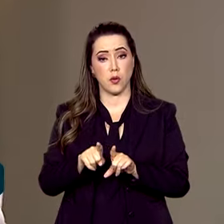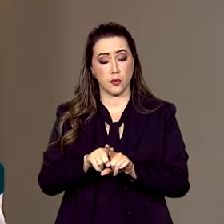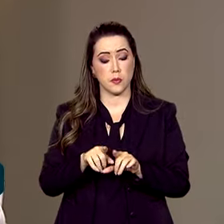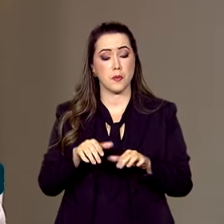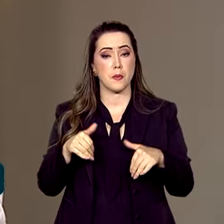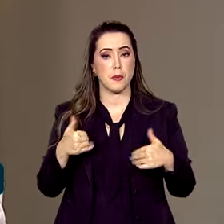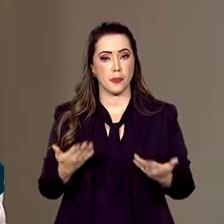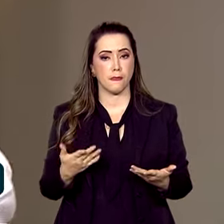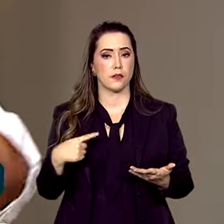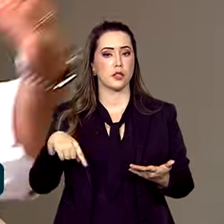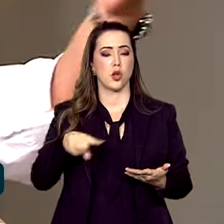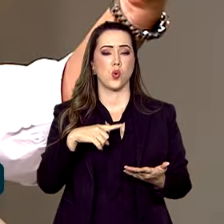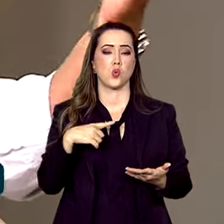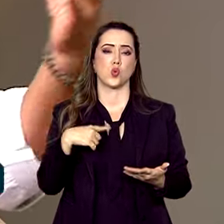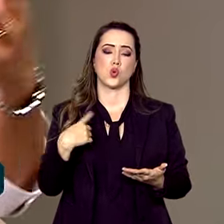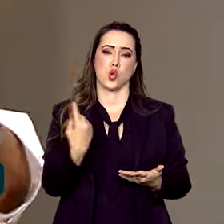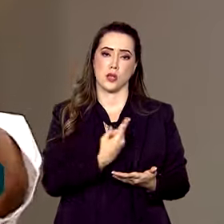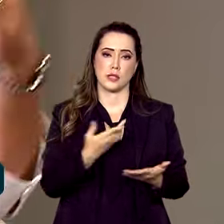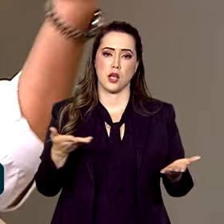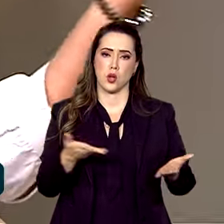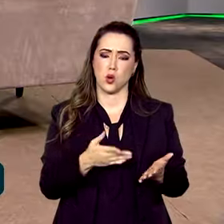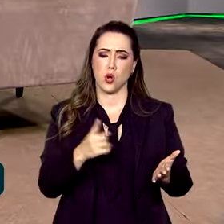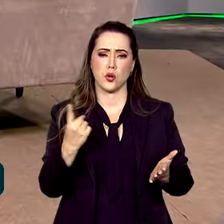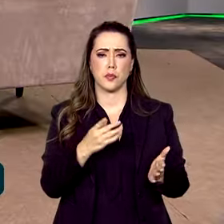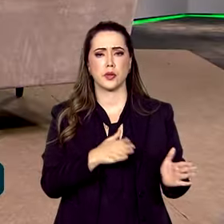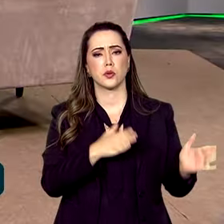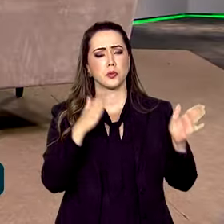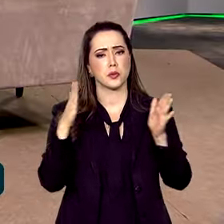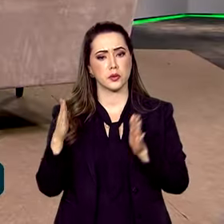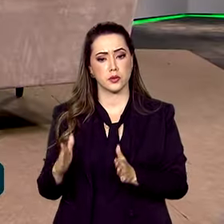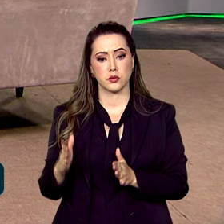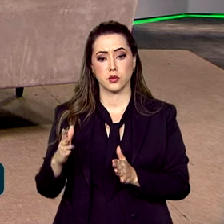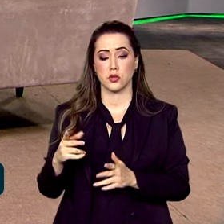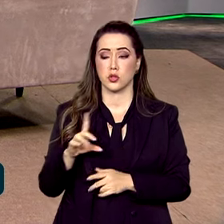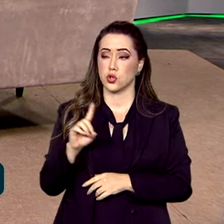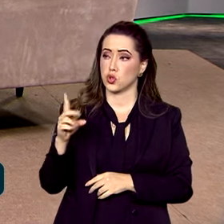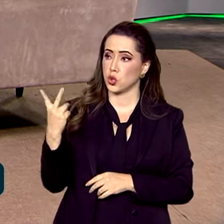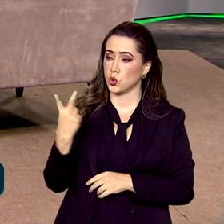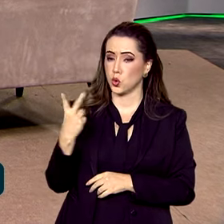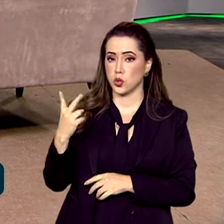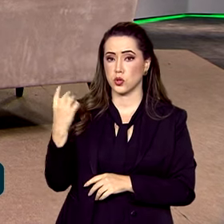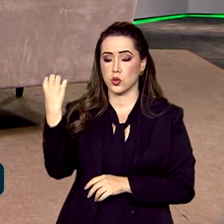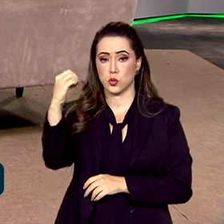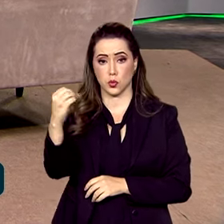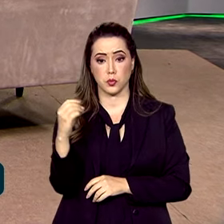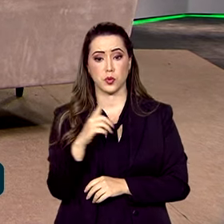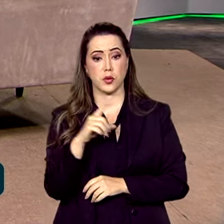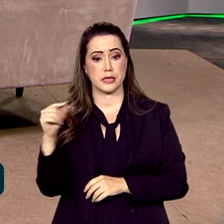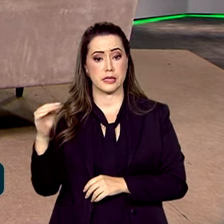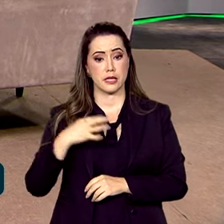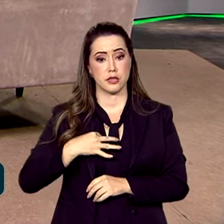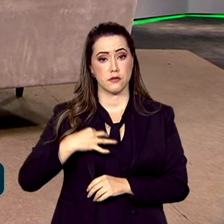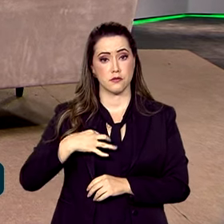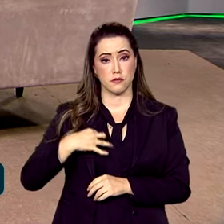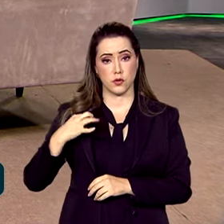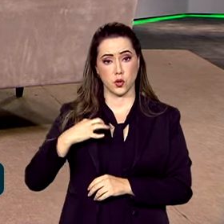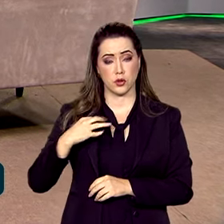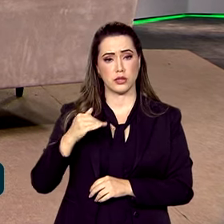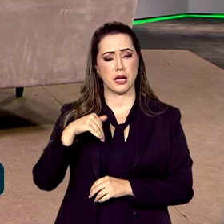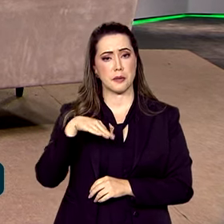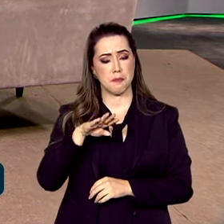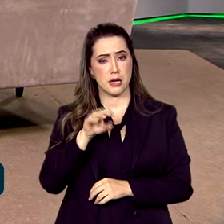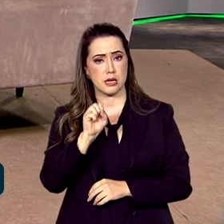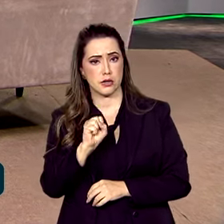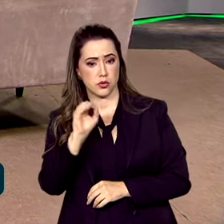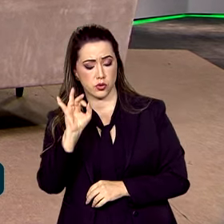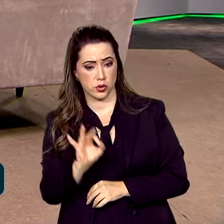E nós estamos agora, vencemos a primeira fase, iniciada do dia 2 de outubro, com a saída voluntária, mais de